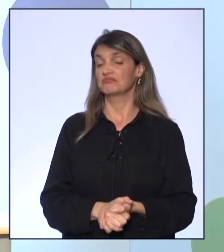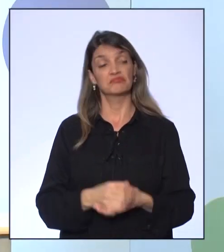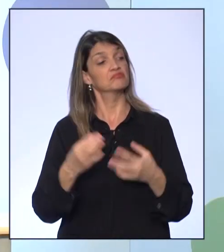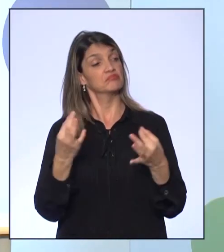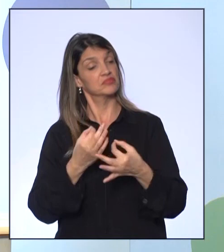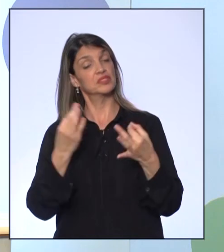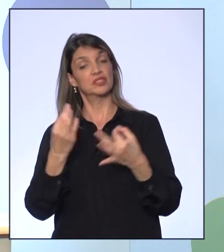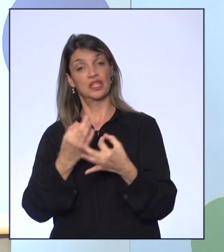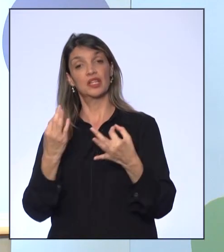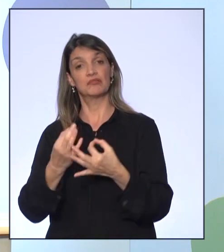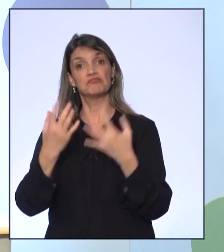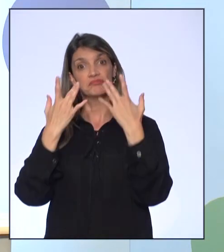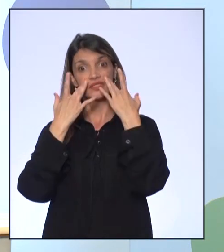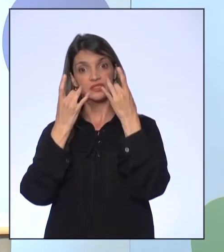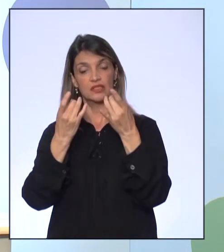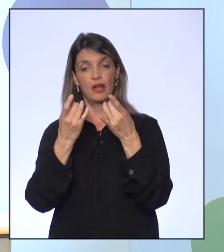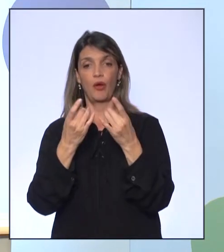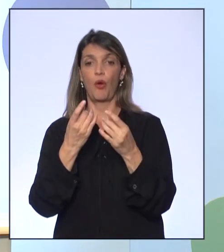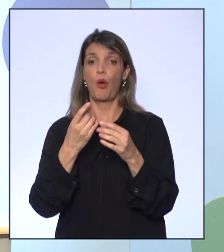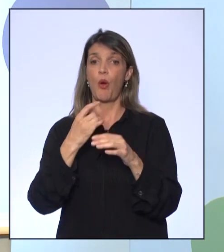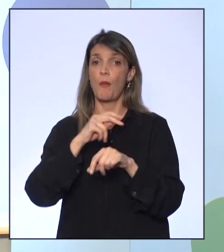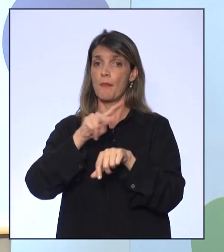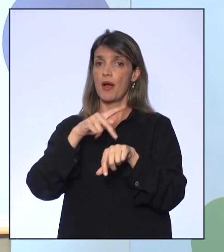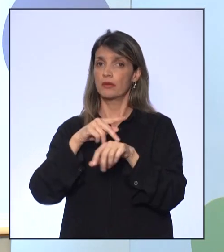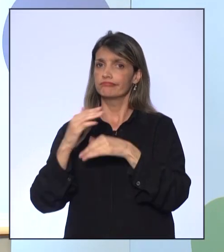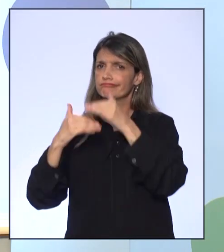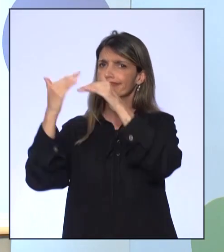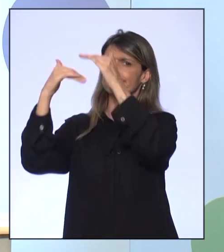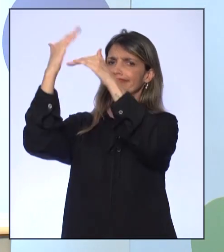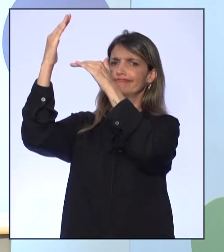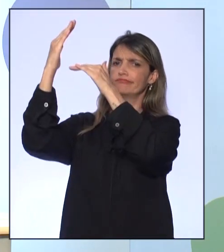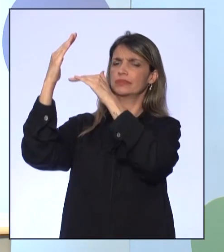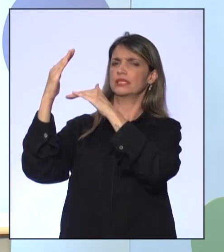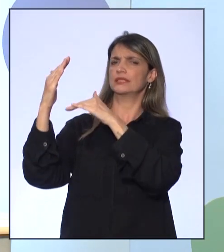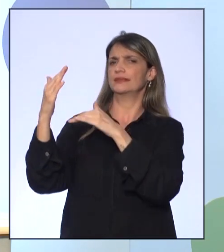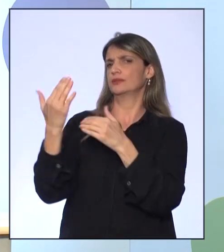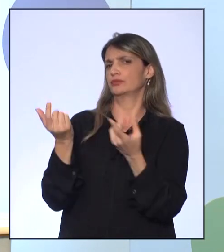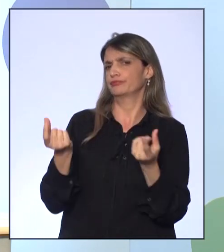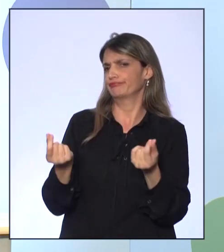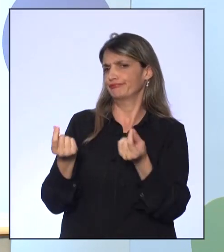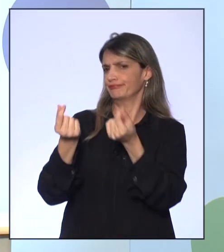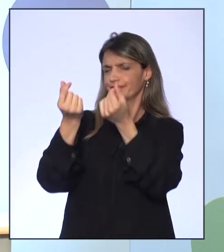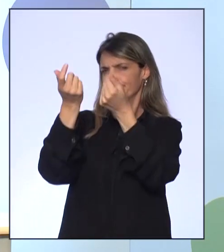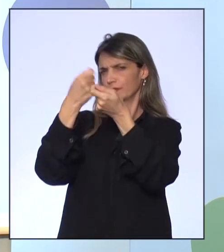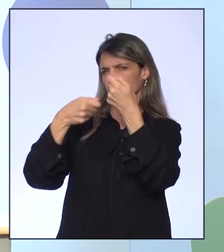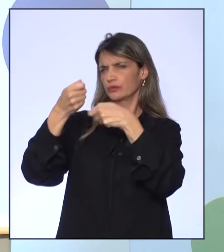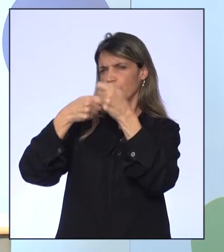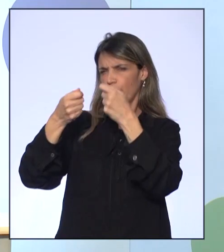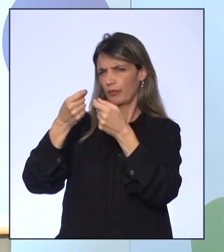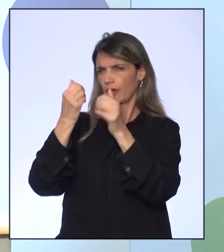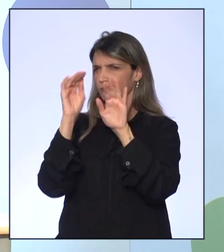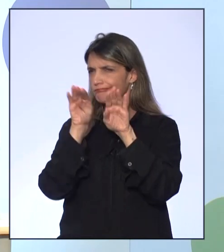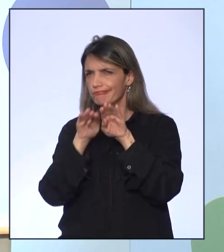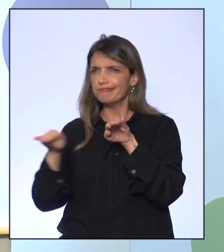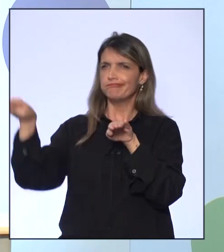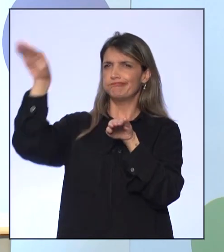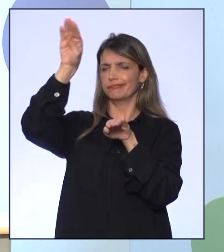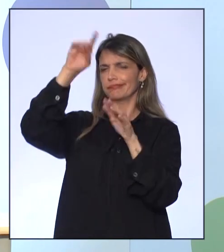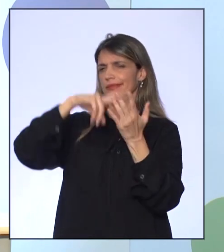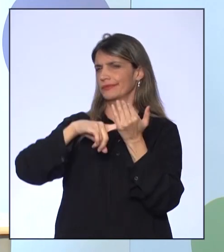importante, né? Os países desenvolvidos são países que têm aspectos, né, de desenvolvimento econômico, alta